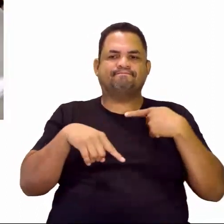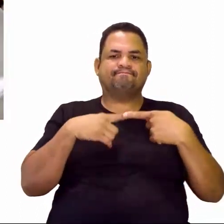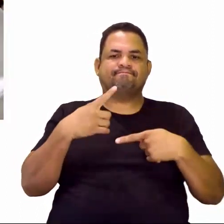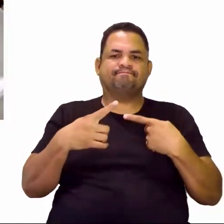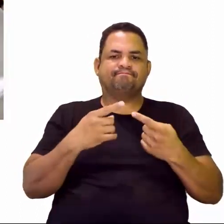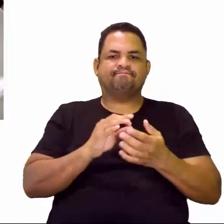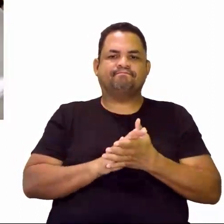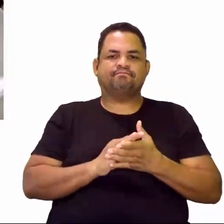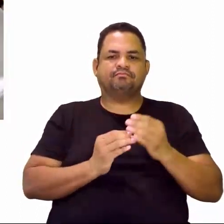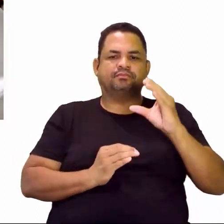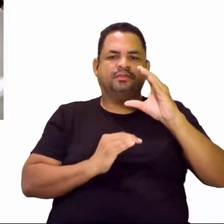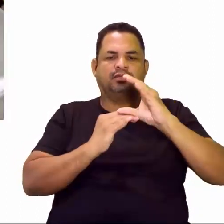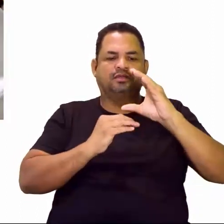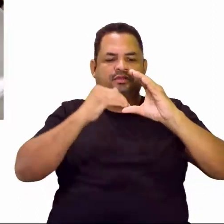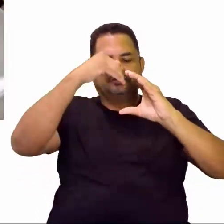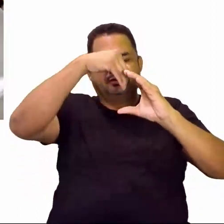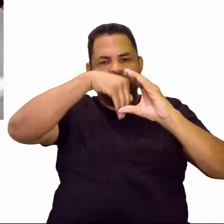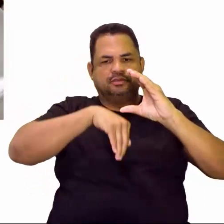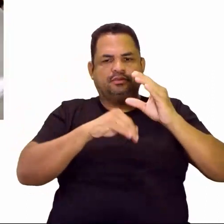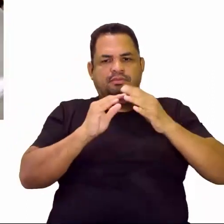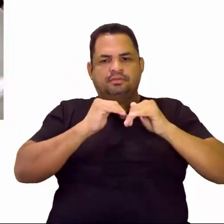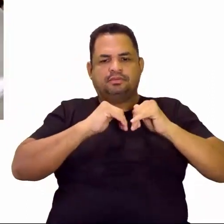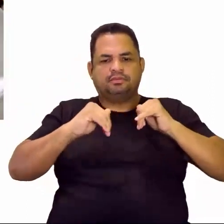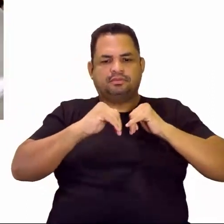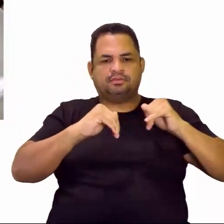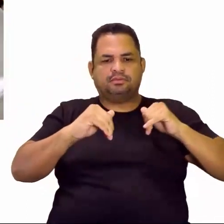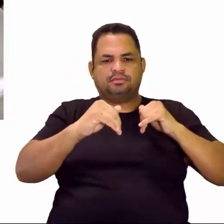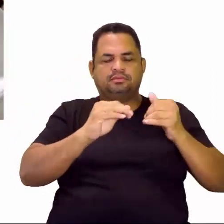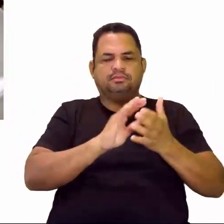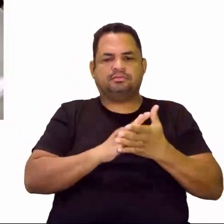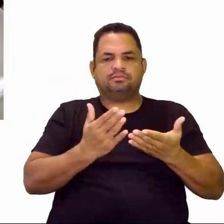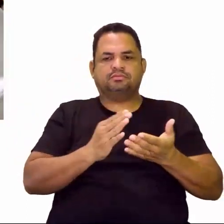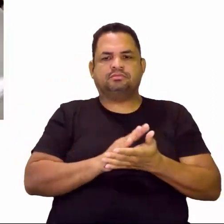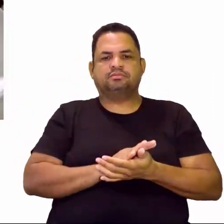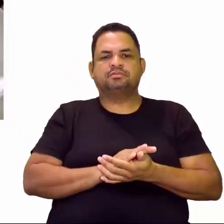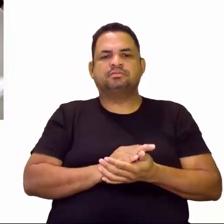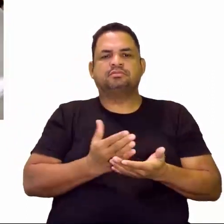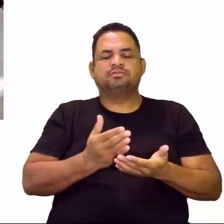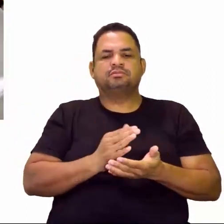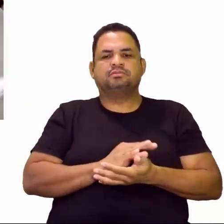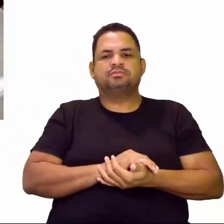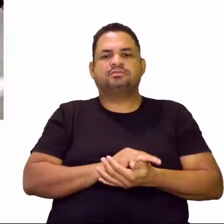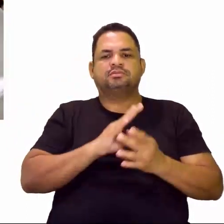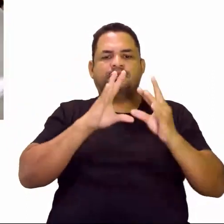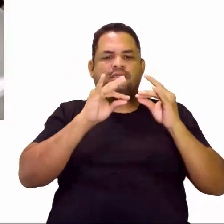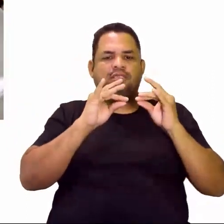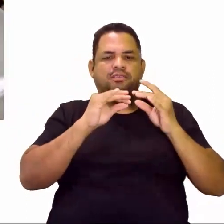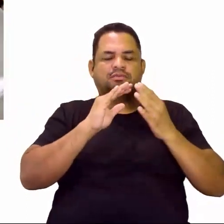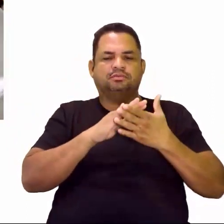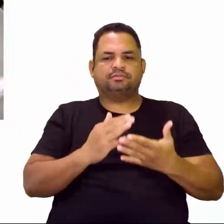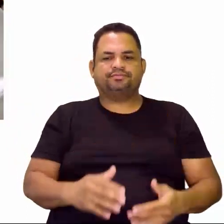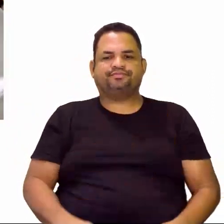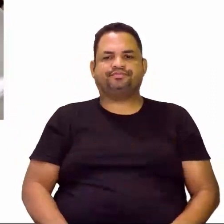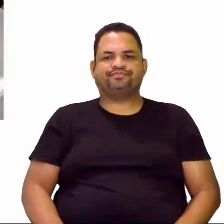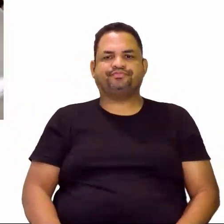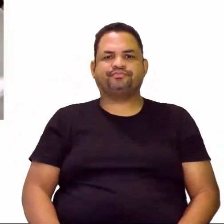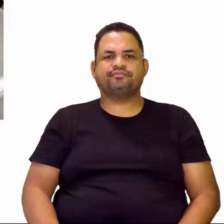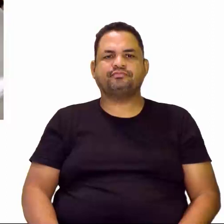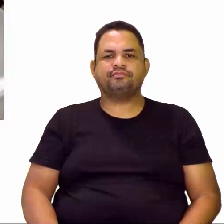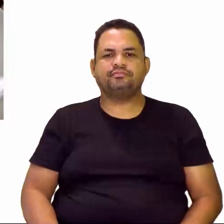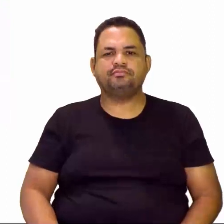seguida uma filtração para separar a parte mais sólida do café da água e assim